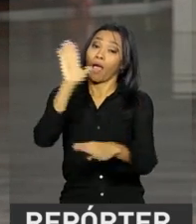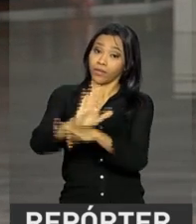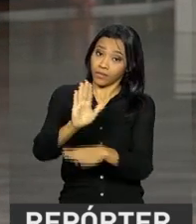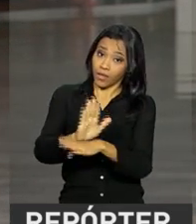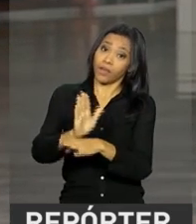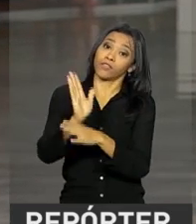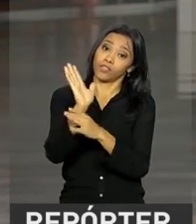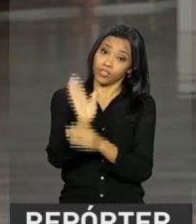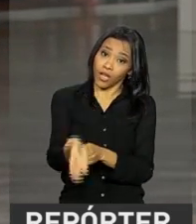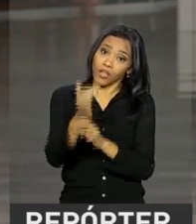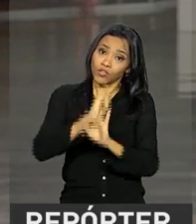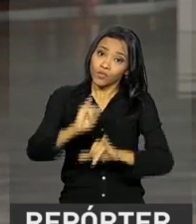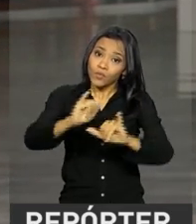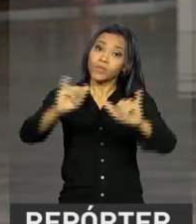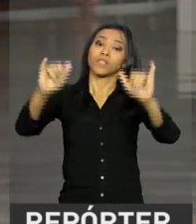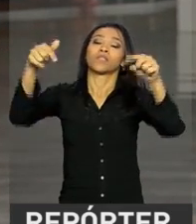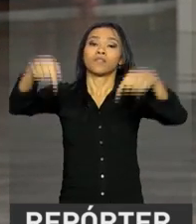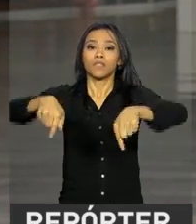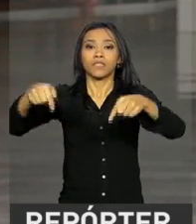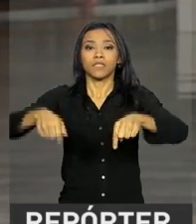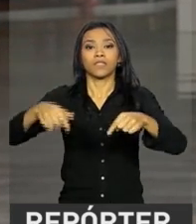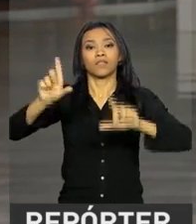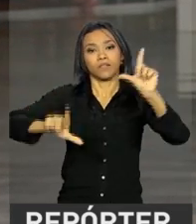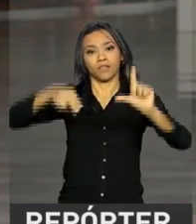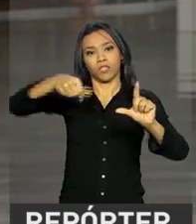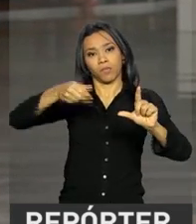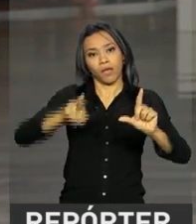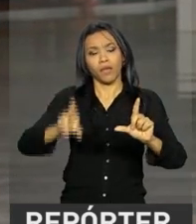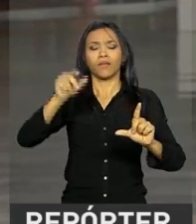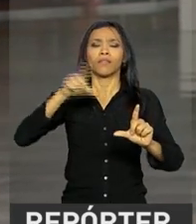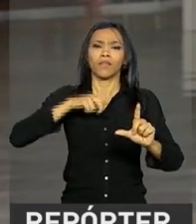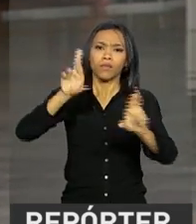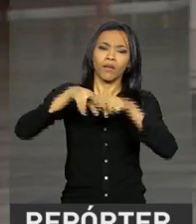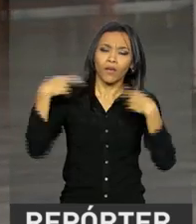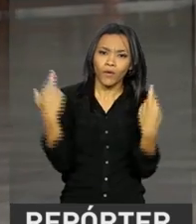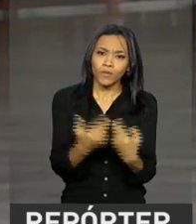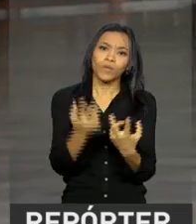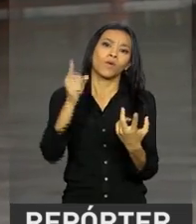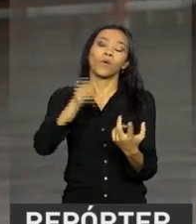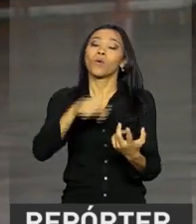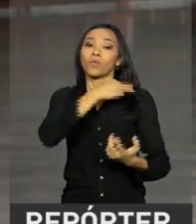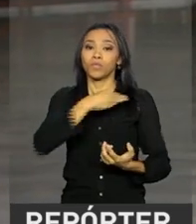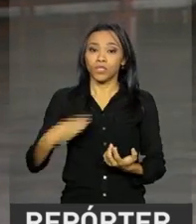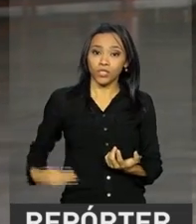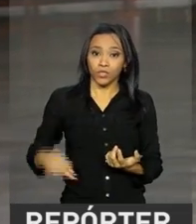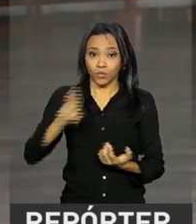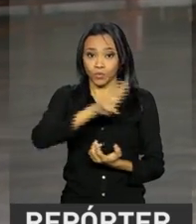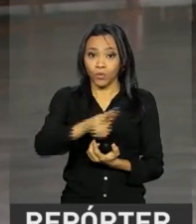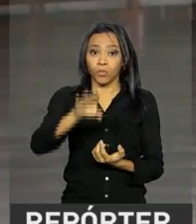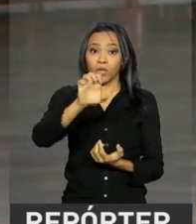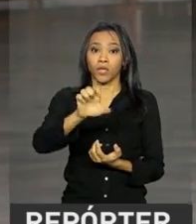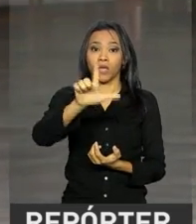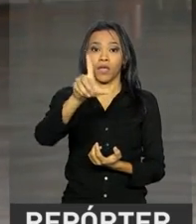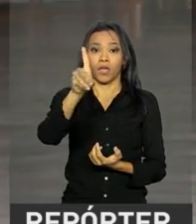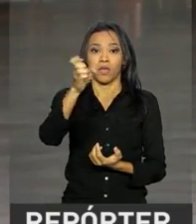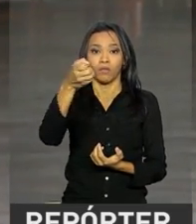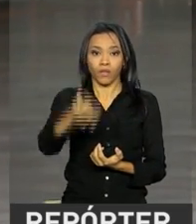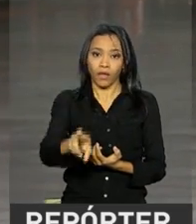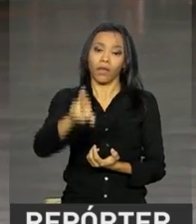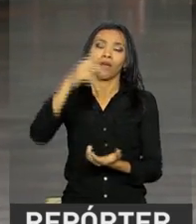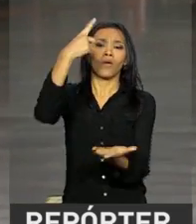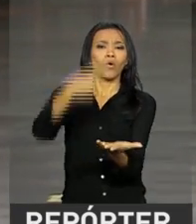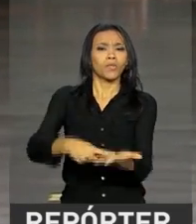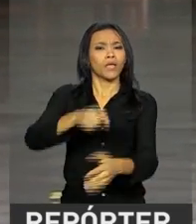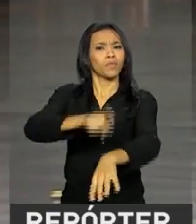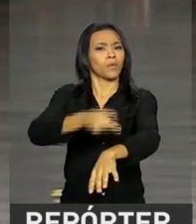vem falando desde cedo aqui na TV NBR Michel Temer se reúne com o ministro da integração nacional Hélder Barbalho esse encontro marcado para